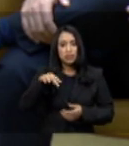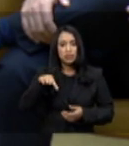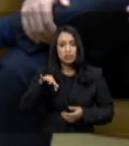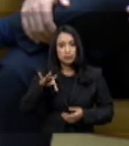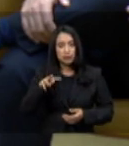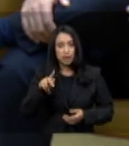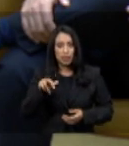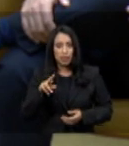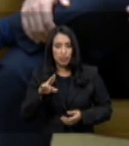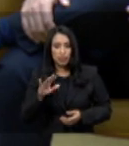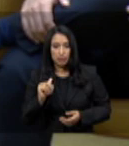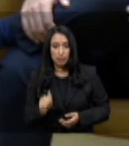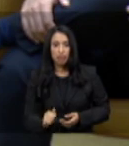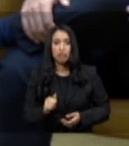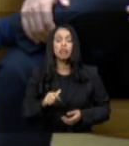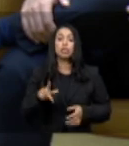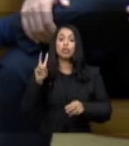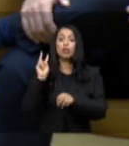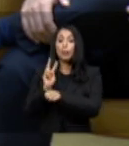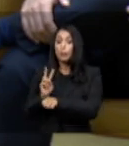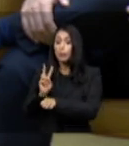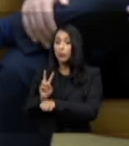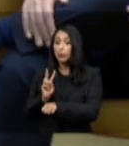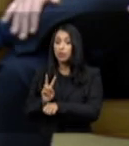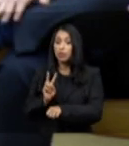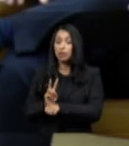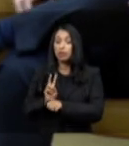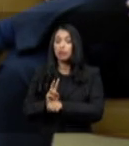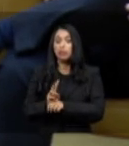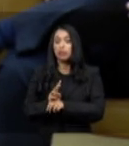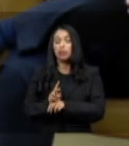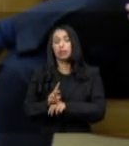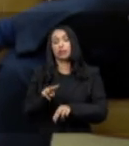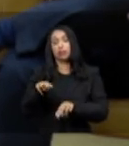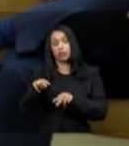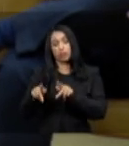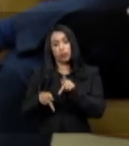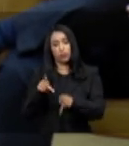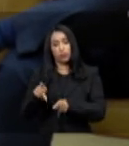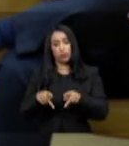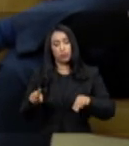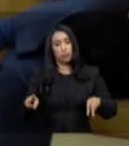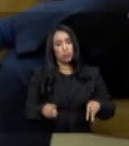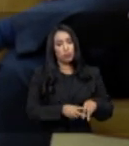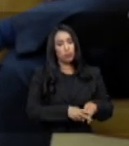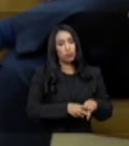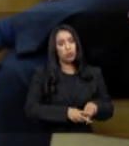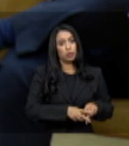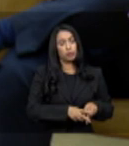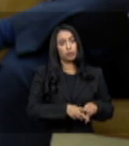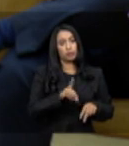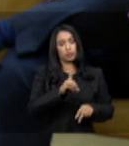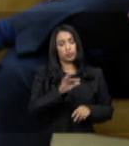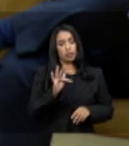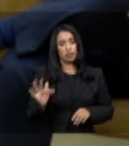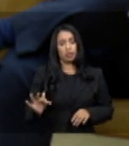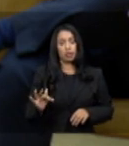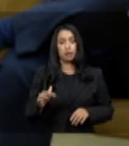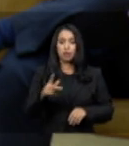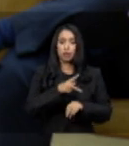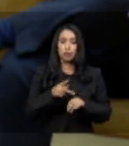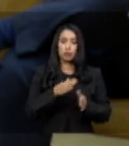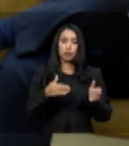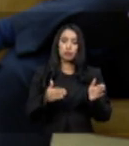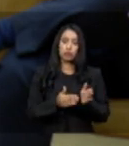legítimo muito necessários corpo de proteger-se a população carcerária doce federal e do país como um todo são essas as considerações